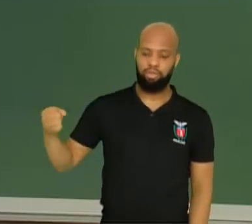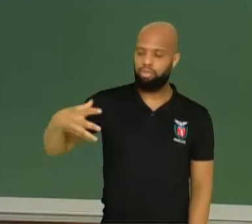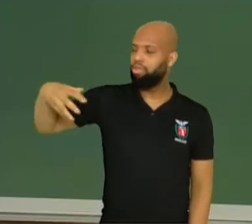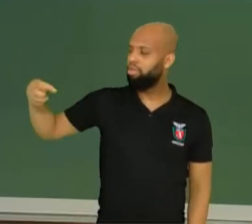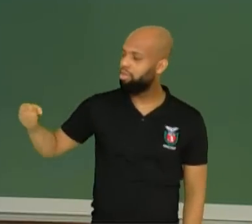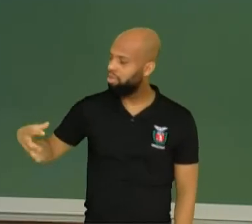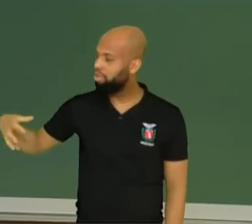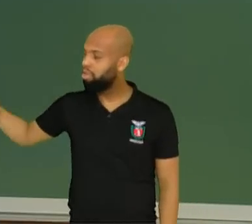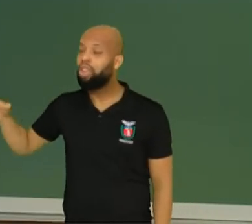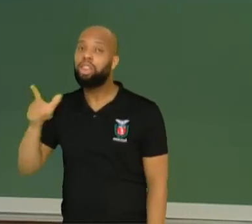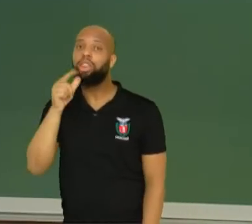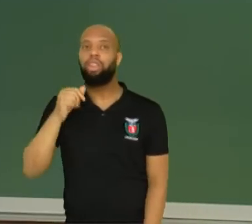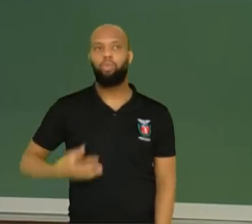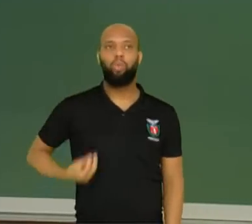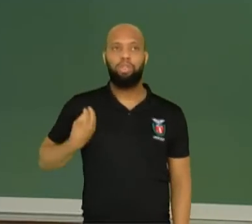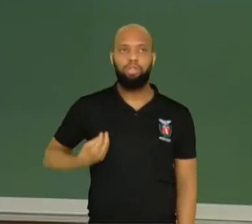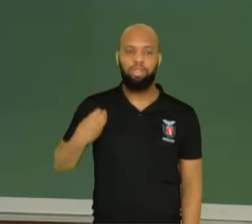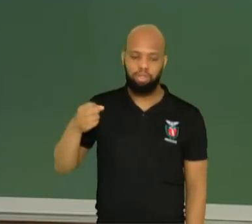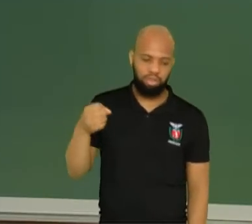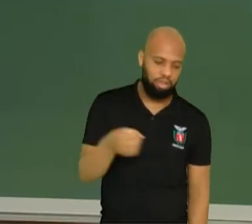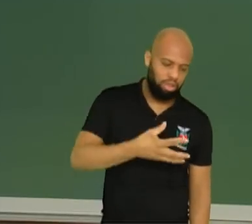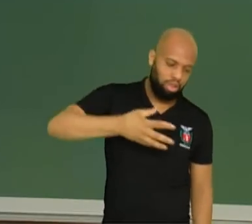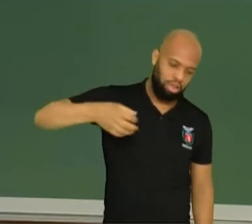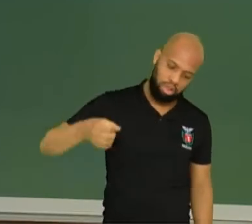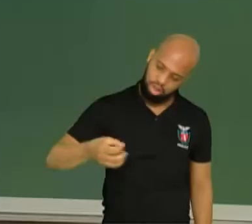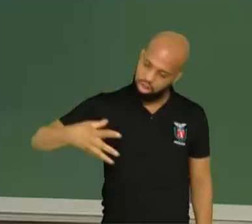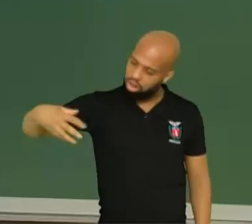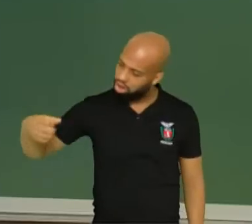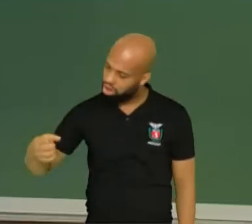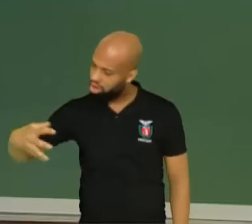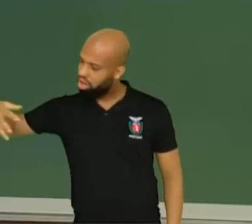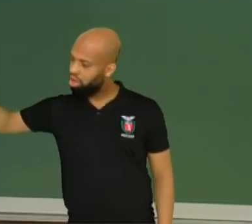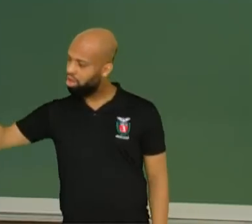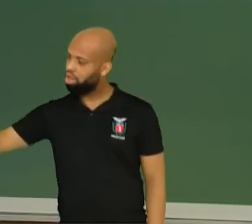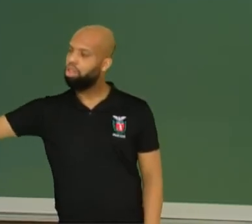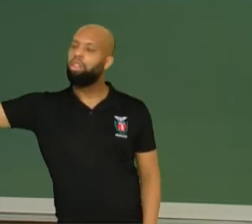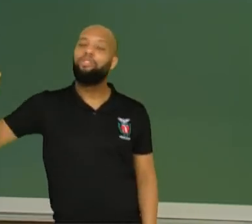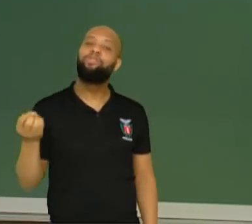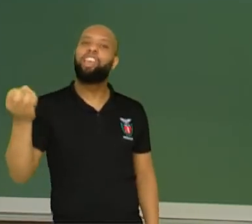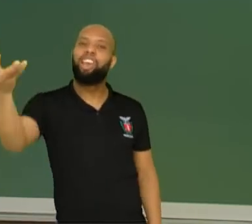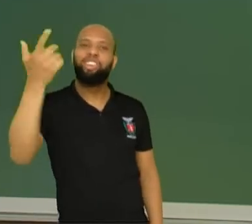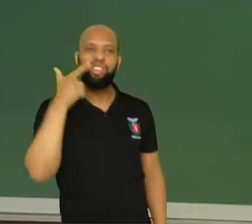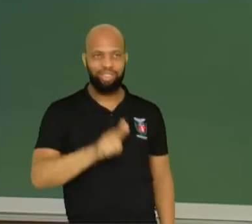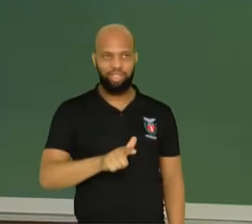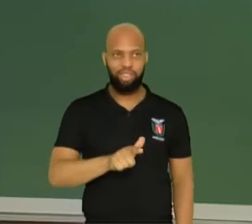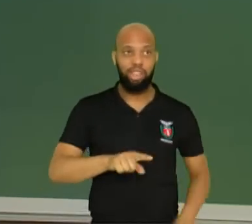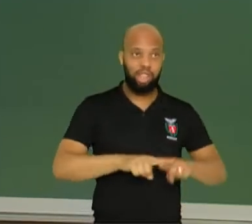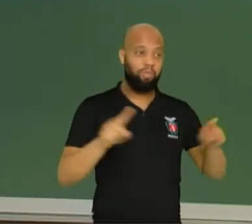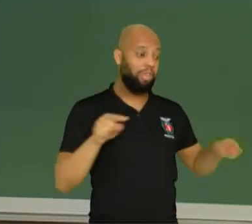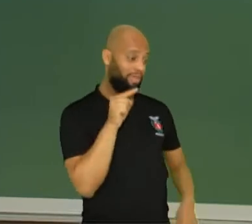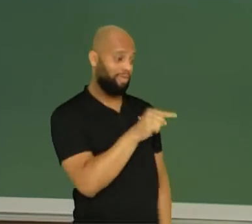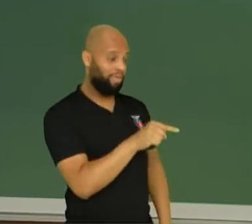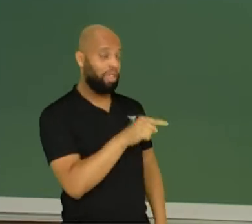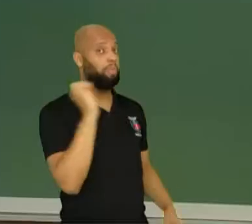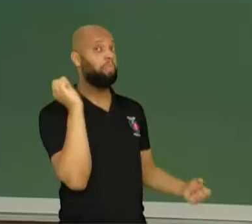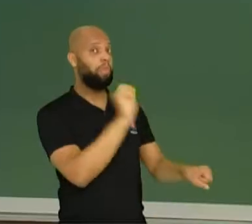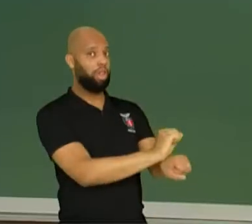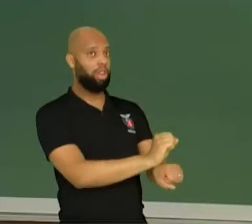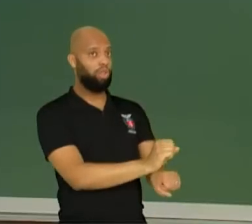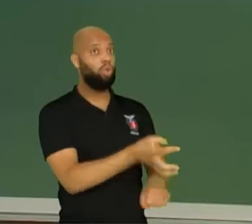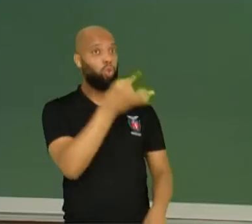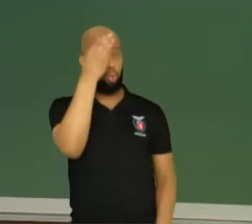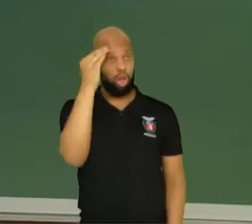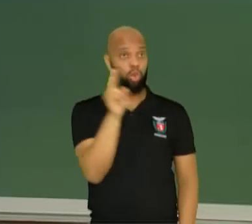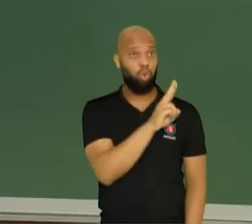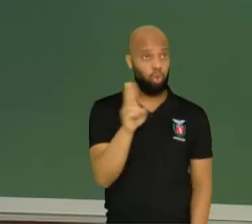A água-viva ela é nadante, então ela consegue ir de um lugar para o outro, diferente do pólipo que é paradinho. Então, guarde esses